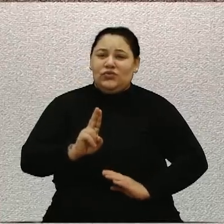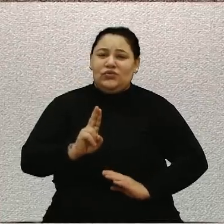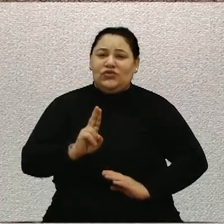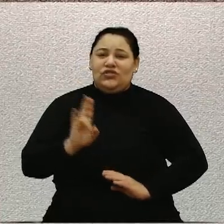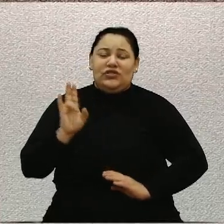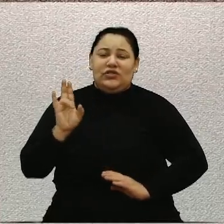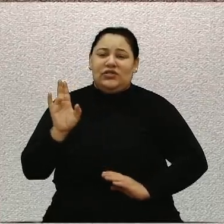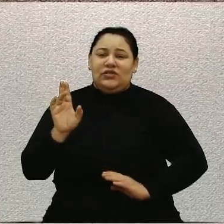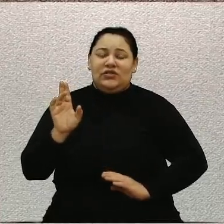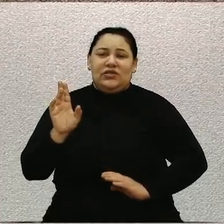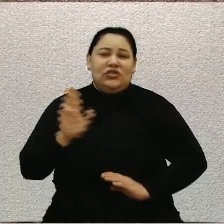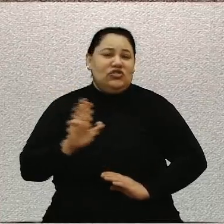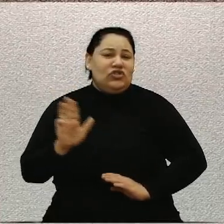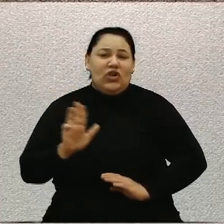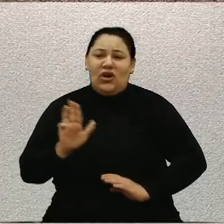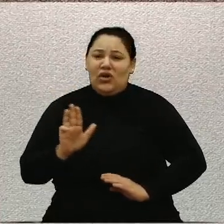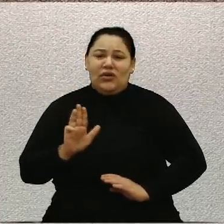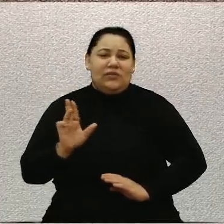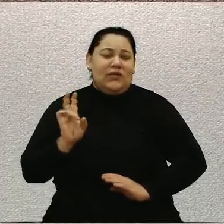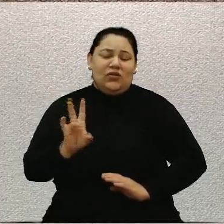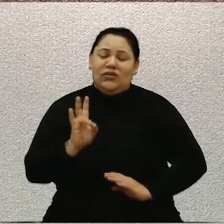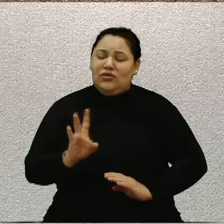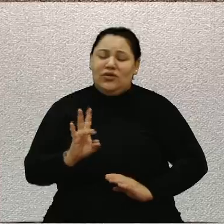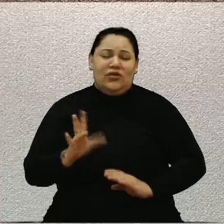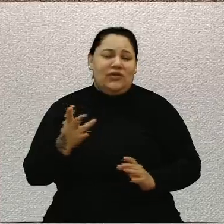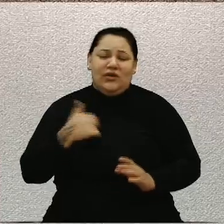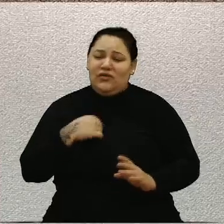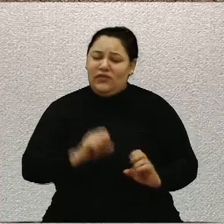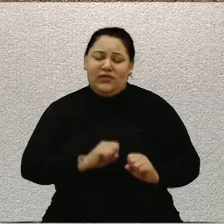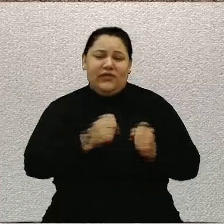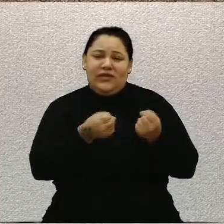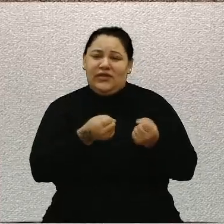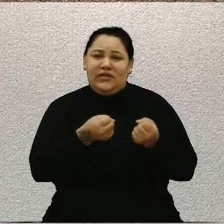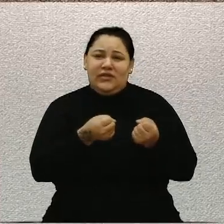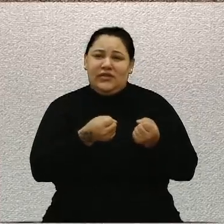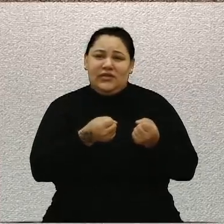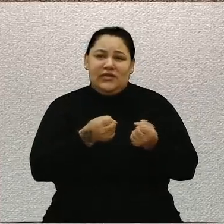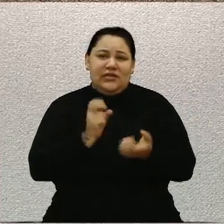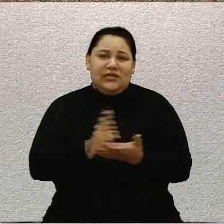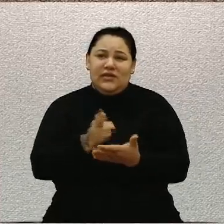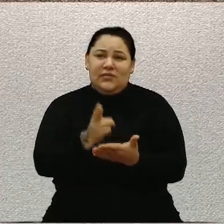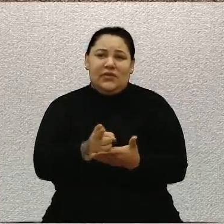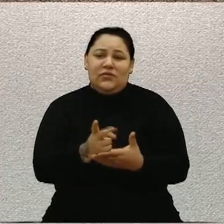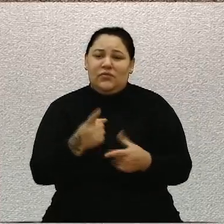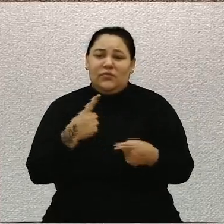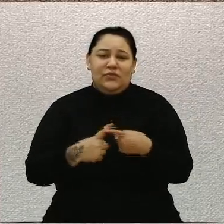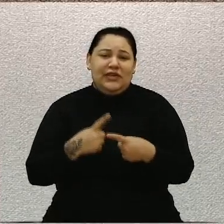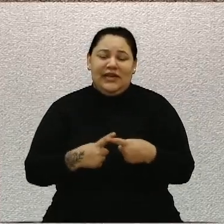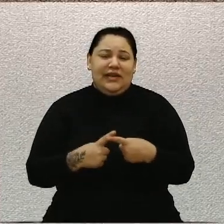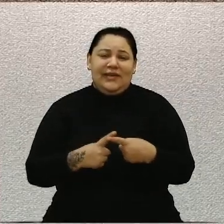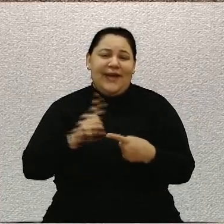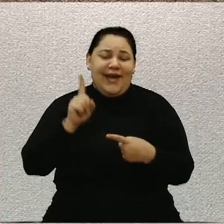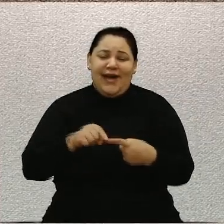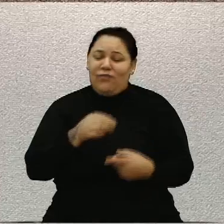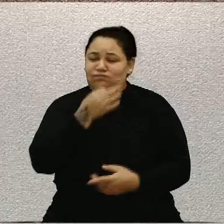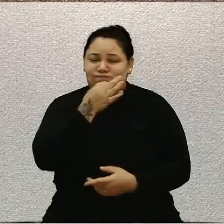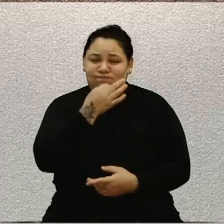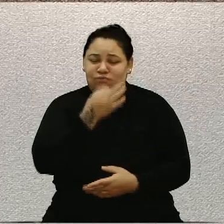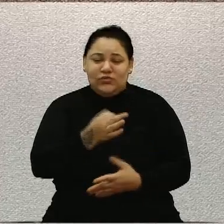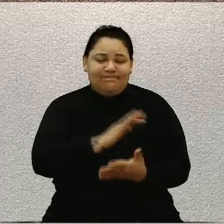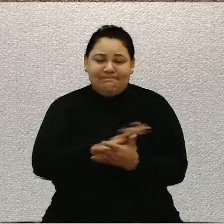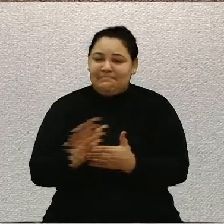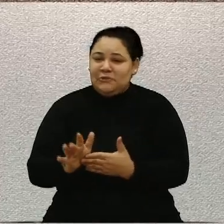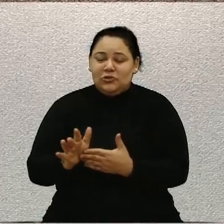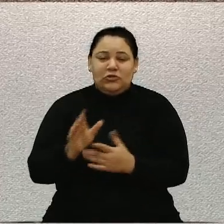entorpecentes, de drogas, e vou defender essa postura sempre, porque devasta a nossa sociedade,